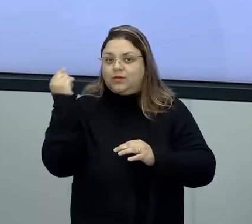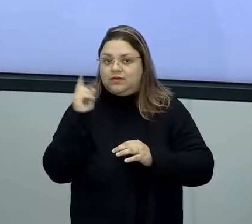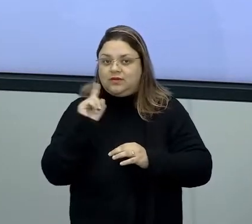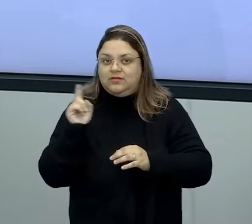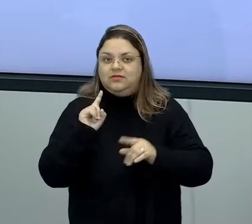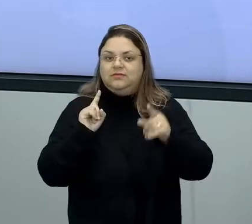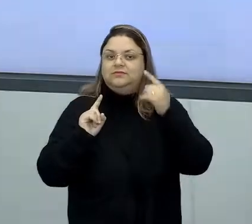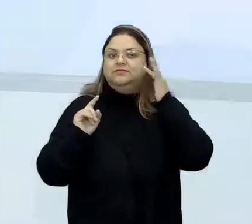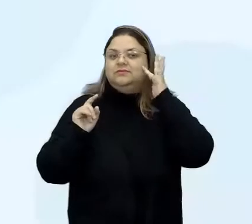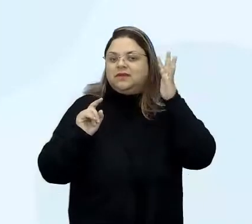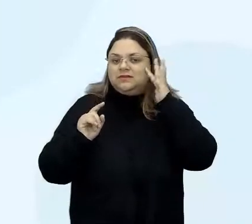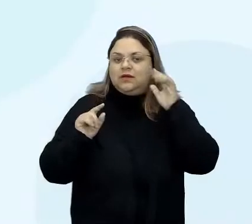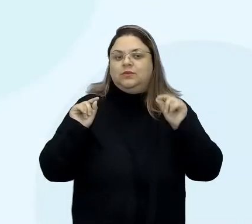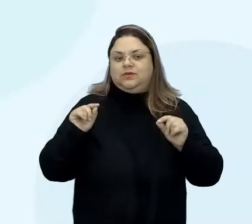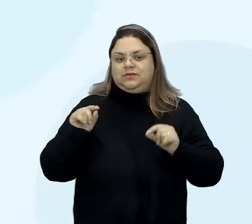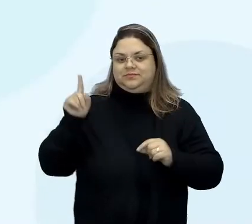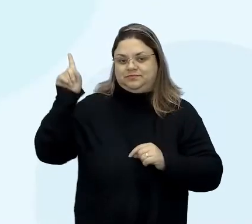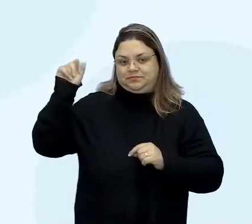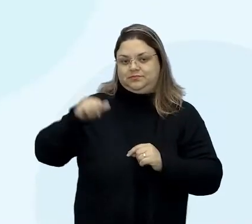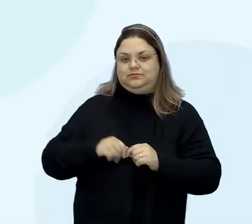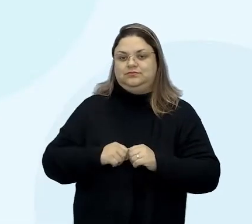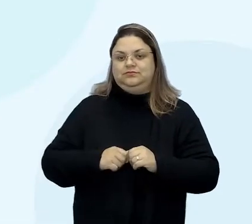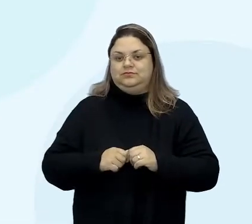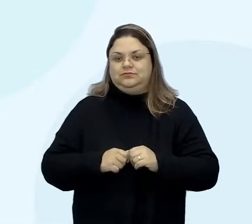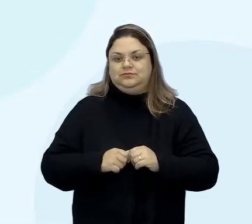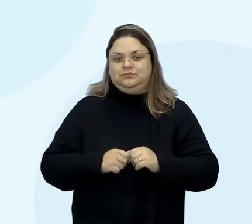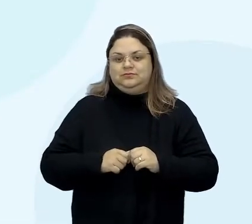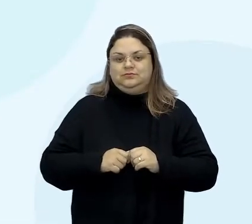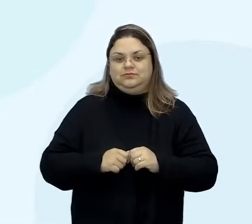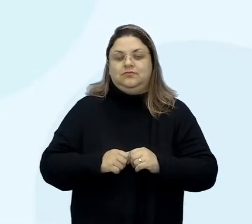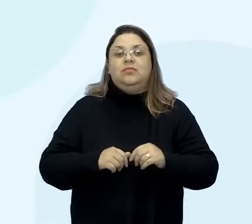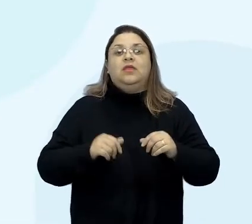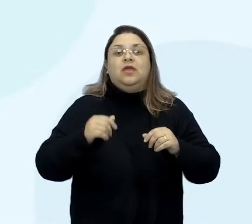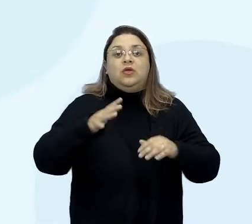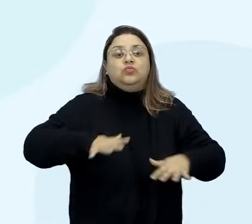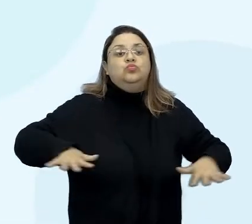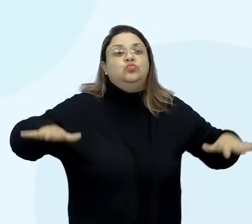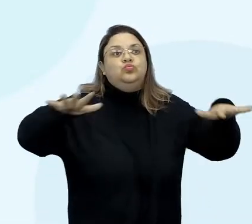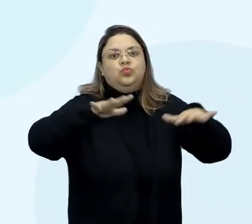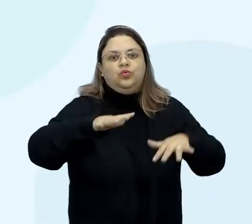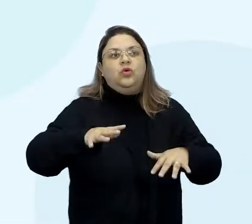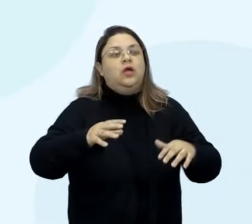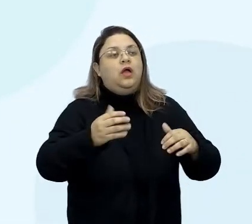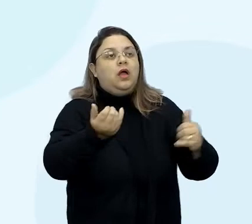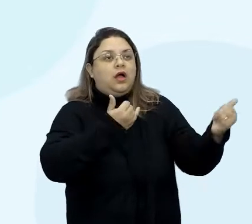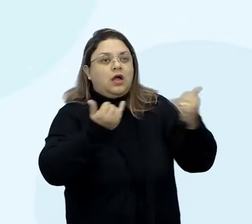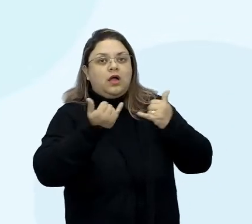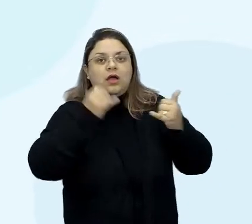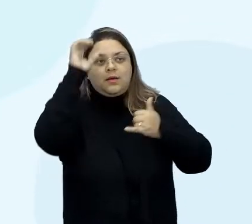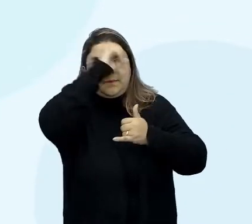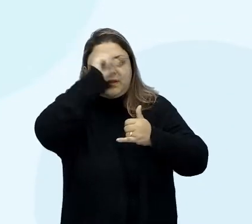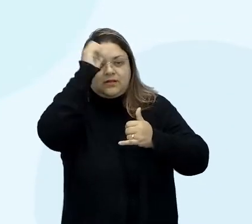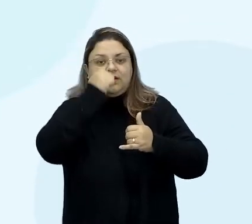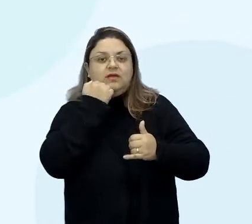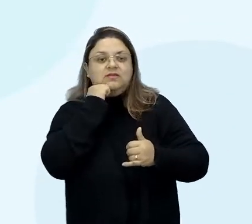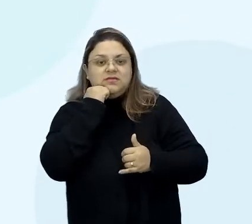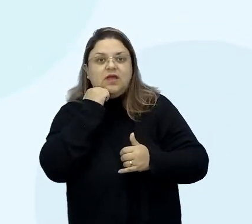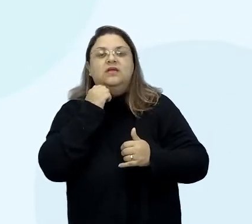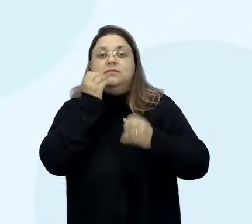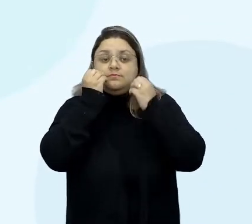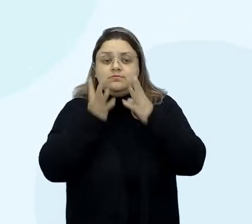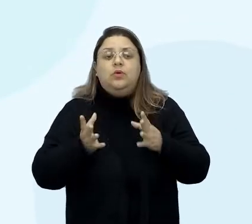esses aspectos aqui. O desenvolvimento do conhecimento científico e o seu impacto nos contextos sociais, políticos e econômicos